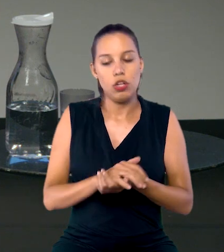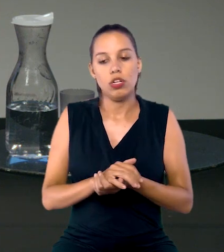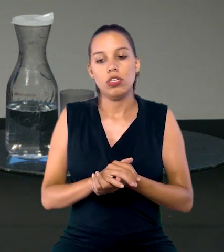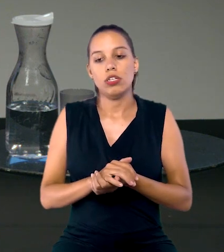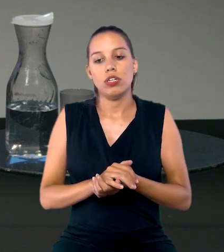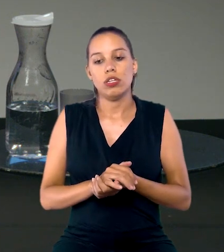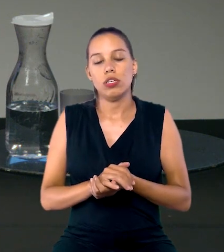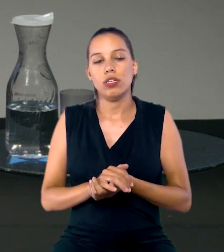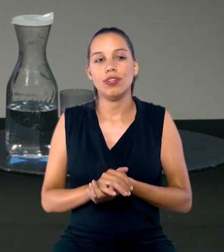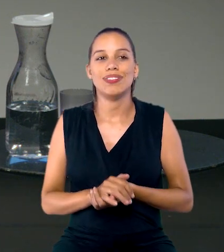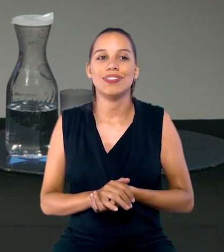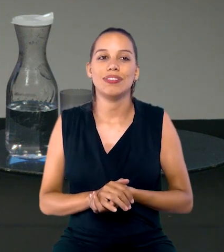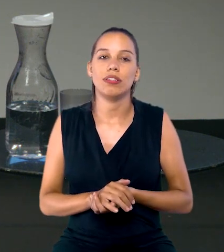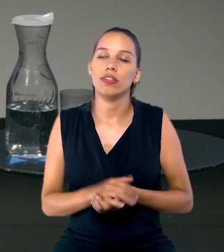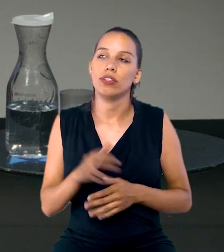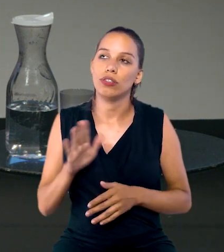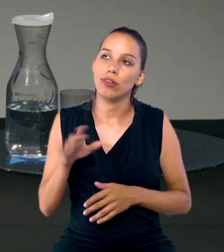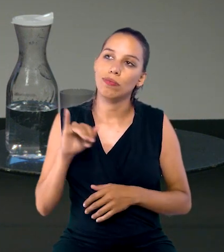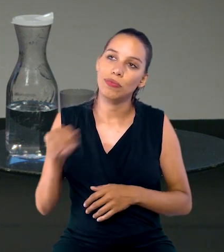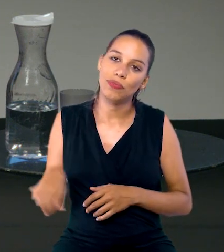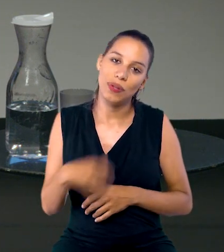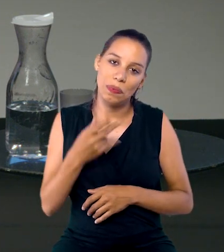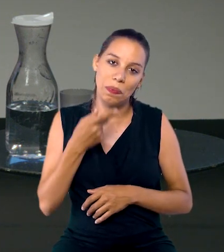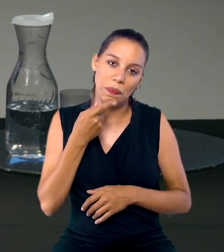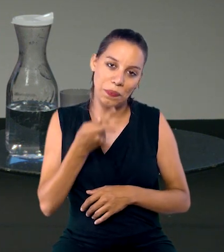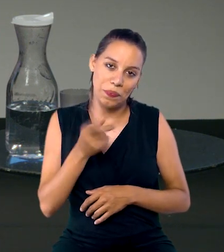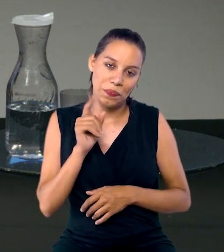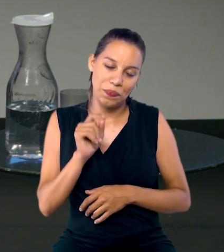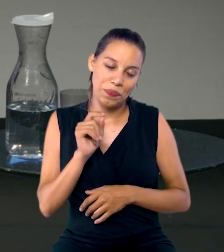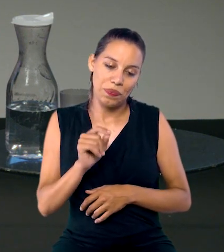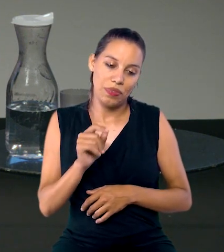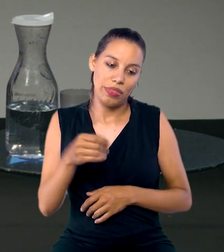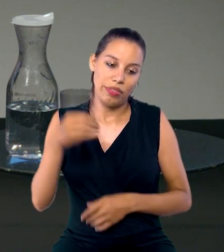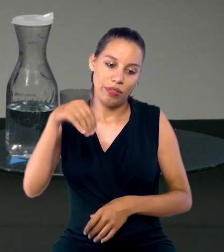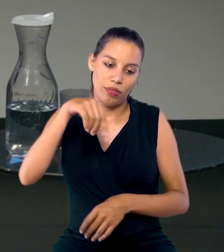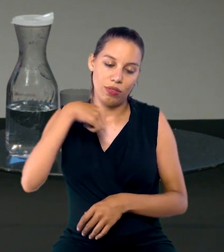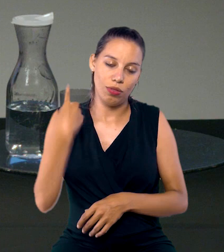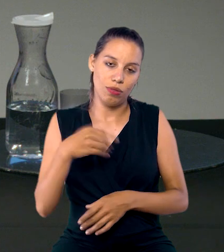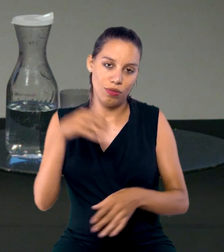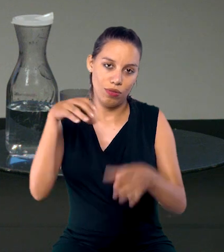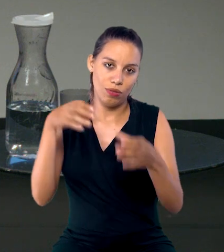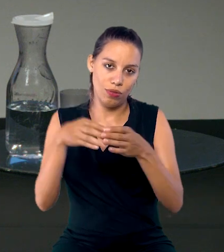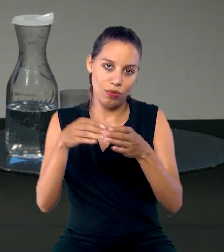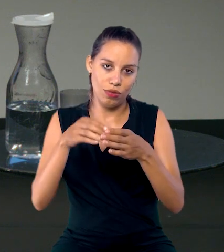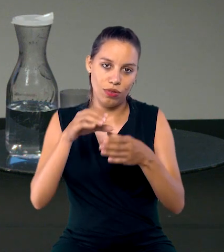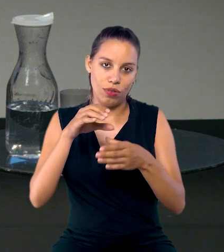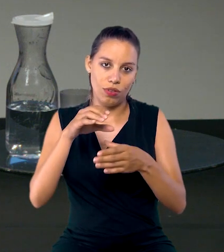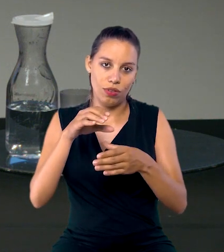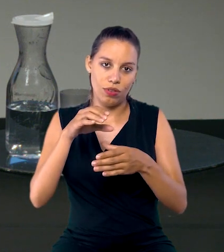ela, eu já vou pegar o gancho, vou falar, né? A gente, Suma Uma,